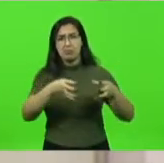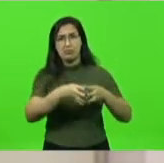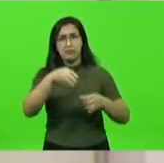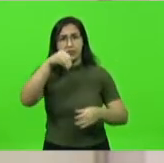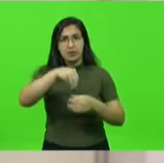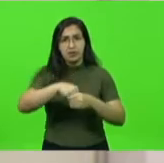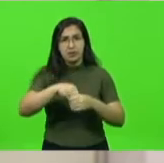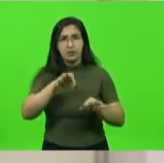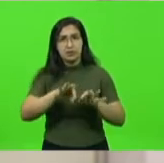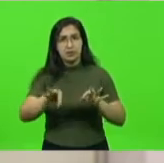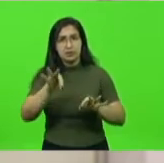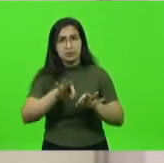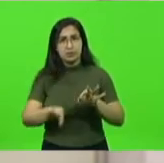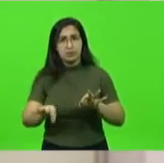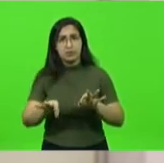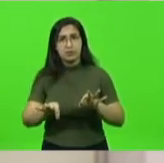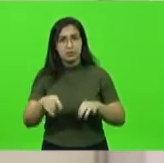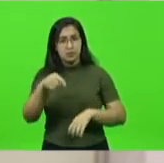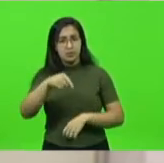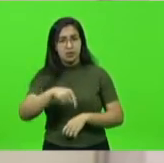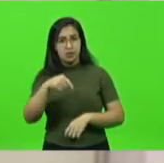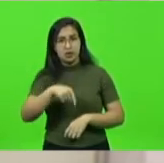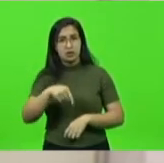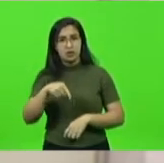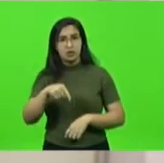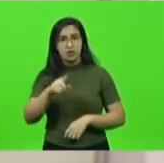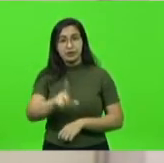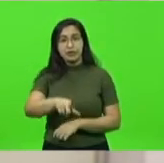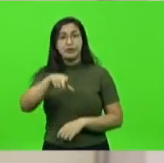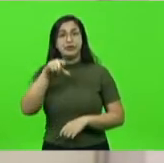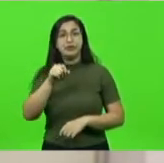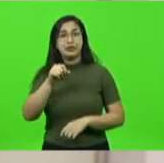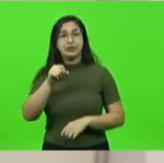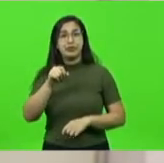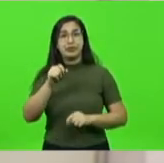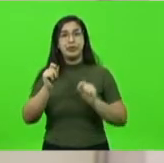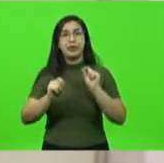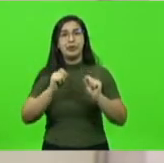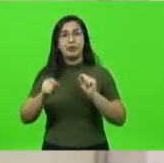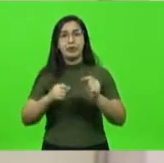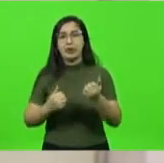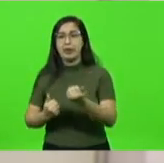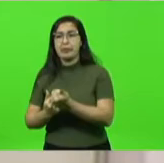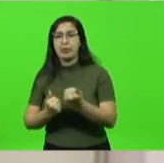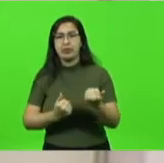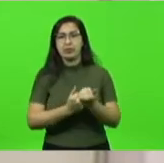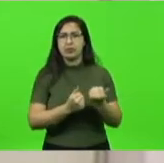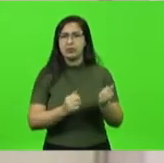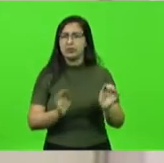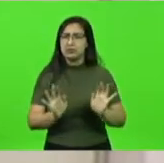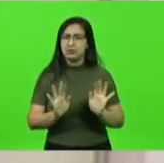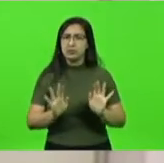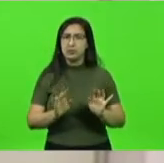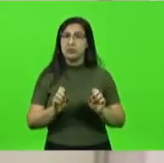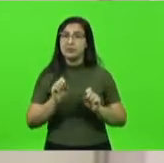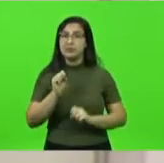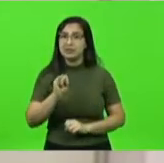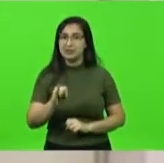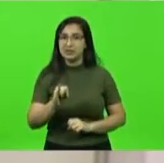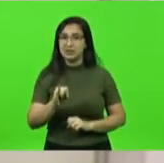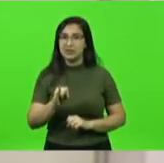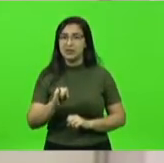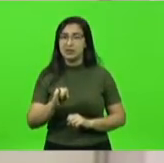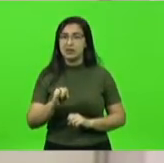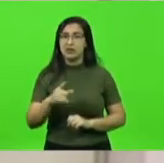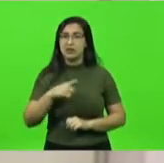instituição que vai pautar o nosso debate no plenário desta casa. Se a gente sai de um cenário bom, enviado